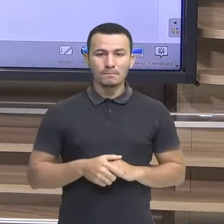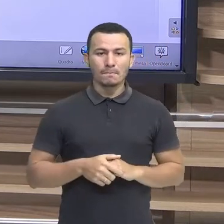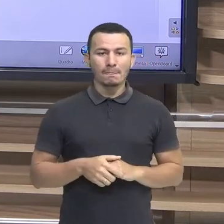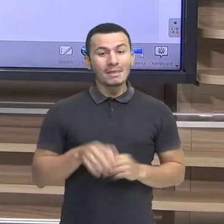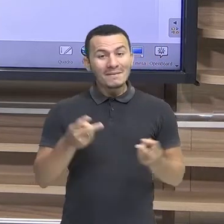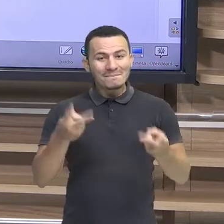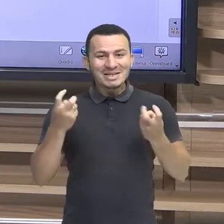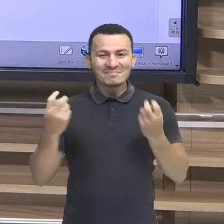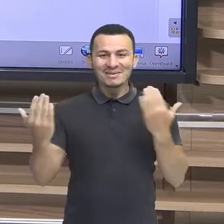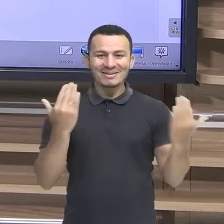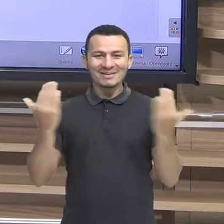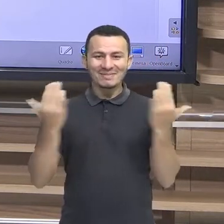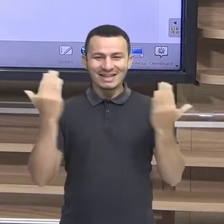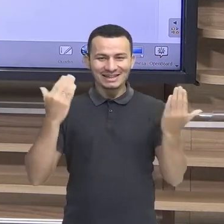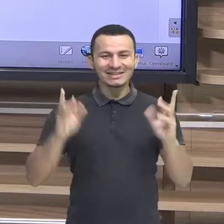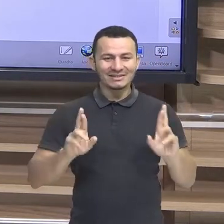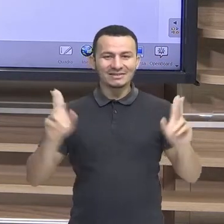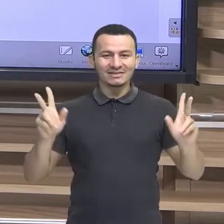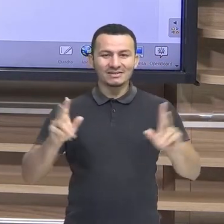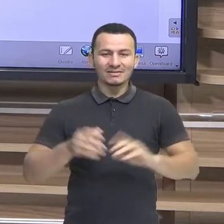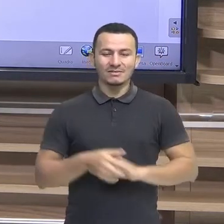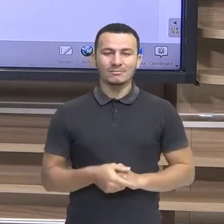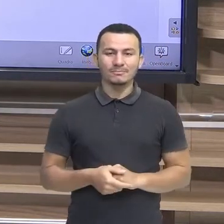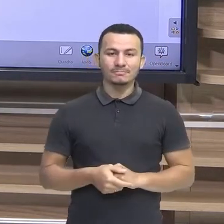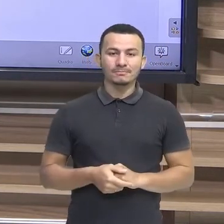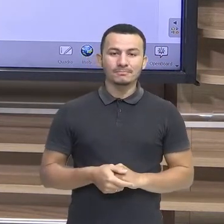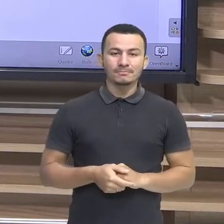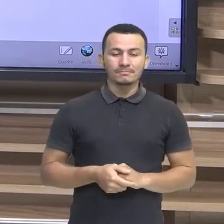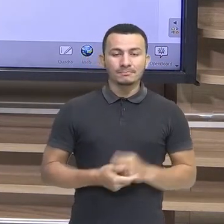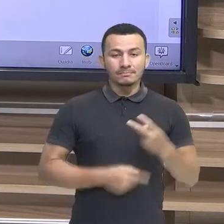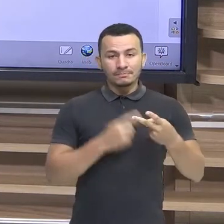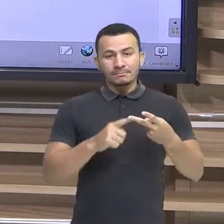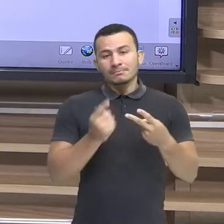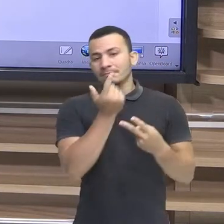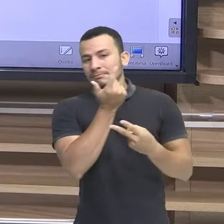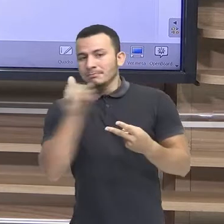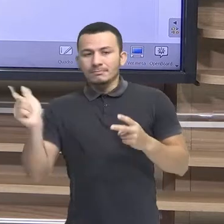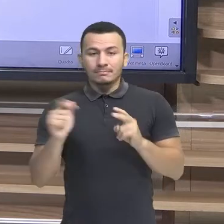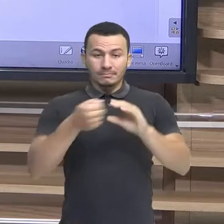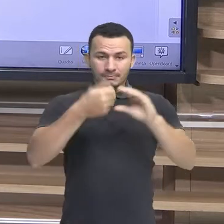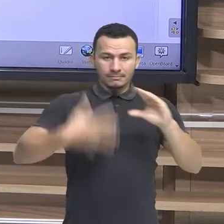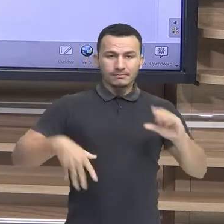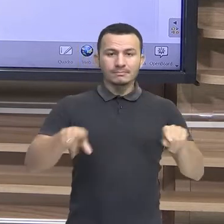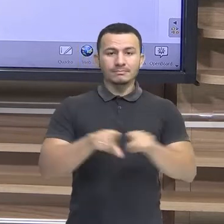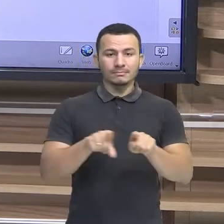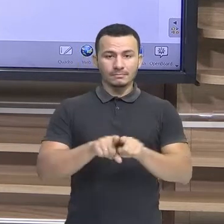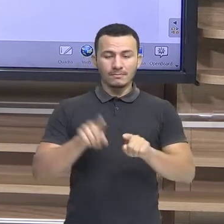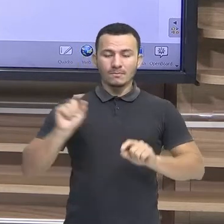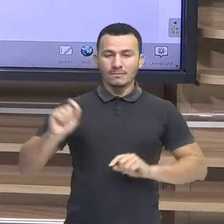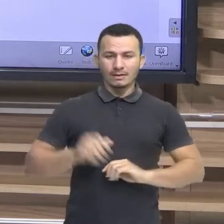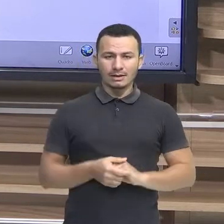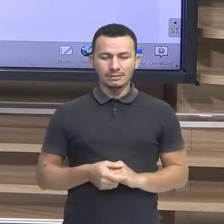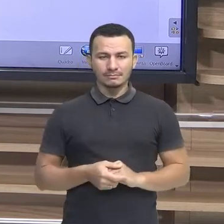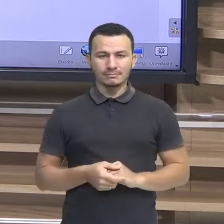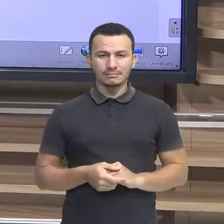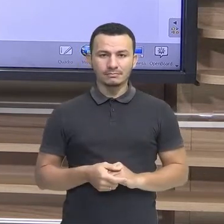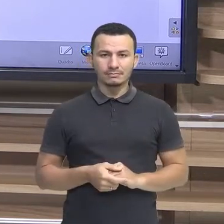já percebe a diferença entre um e outro. Outra característica também do senso comum é que ela